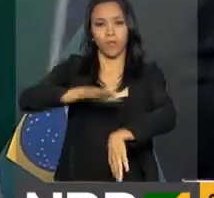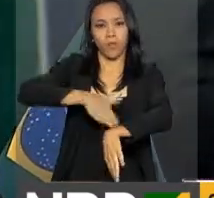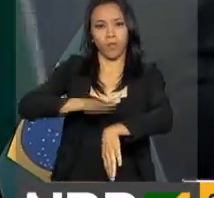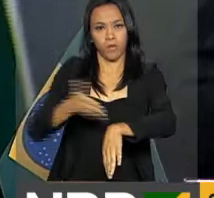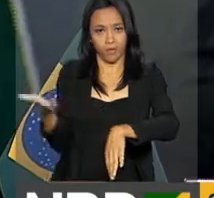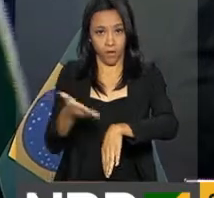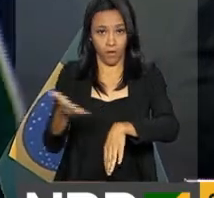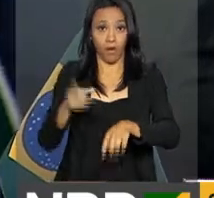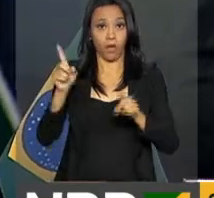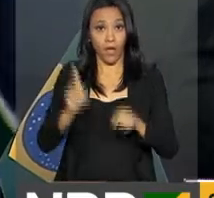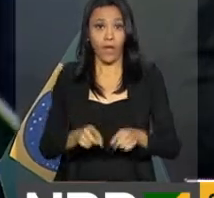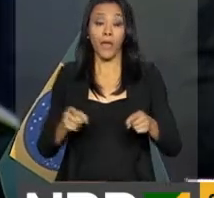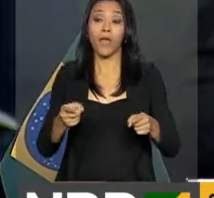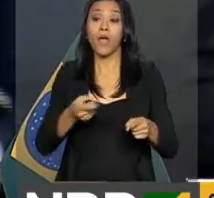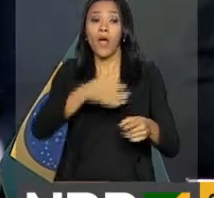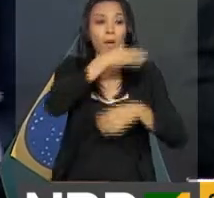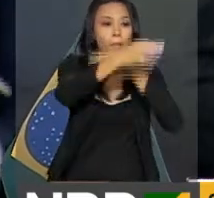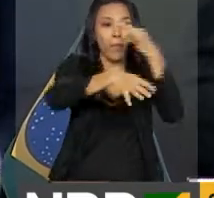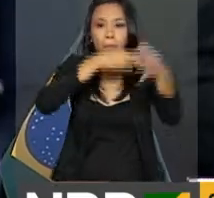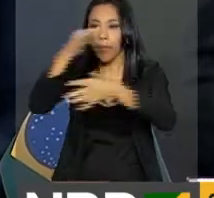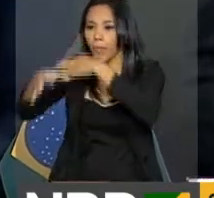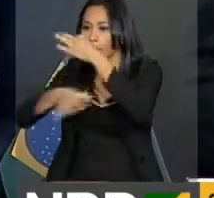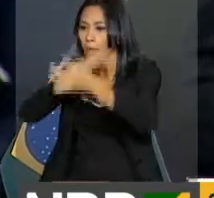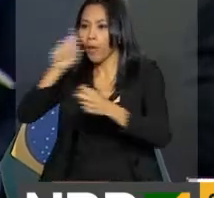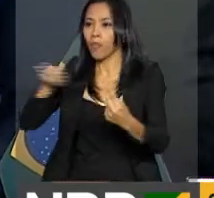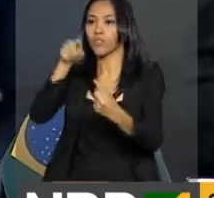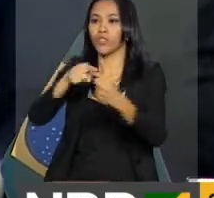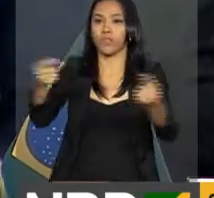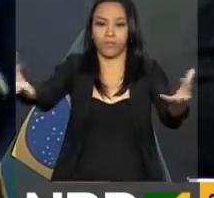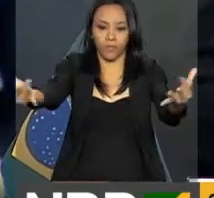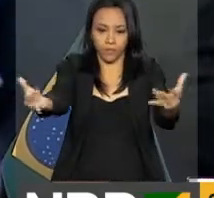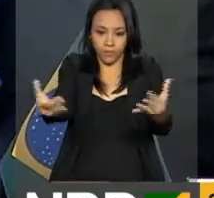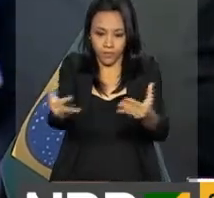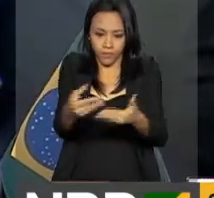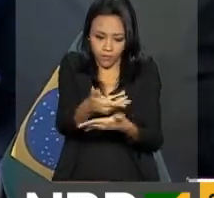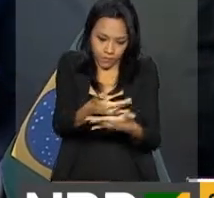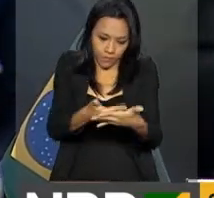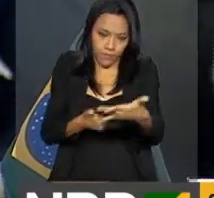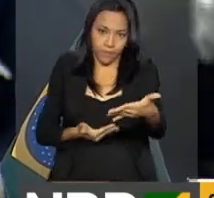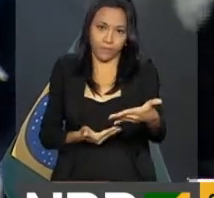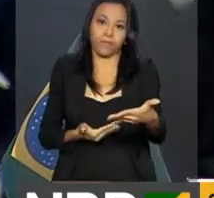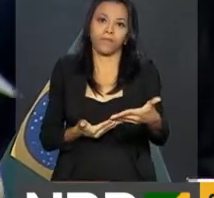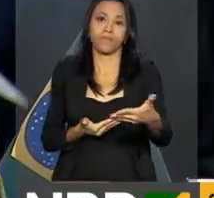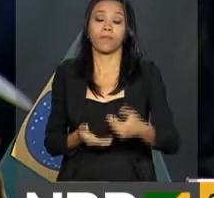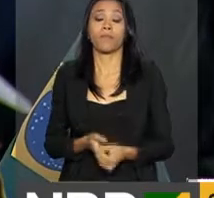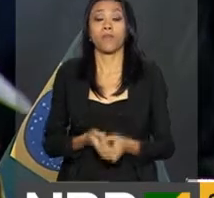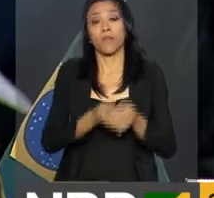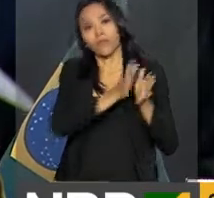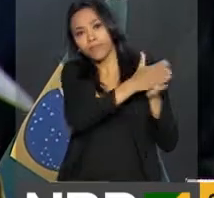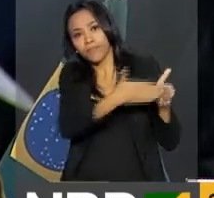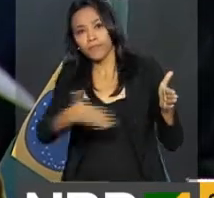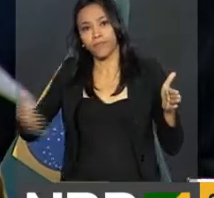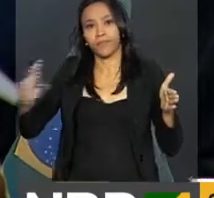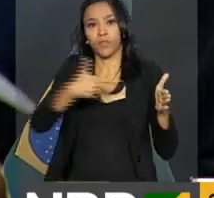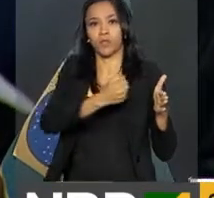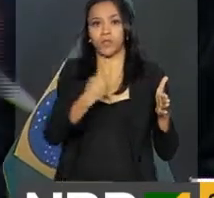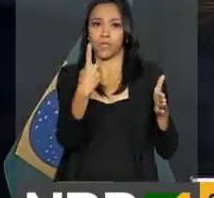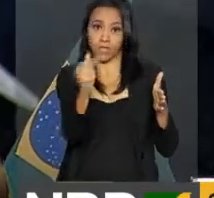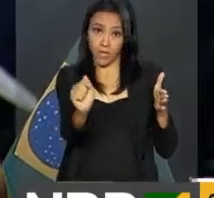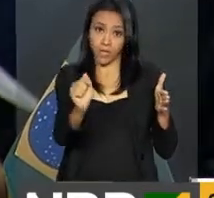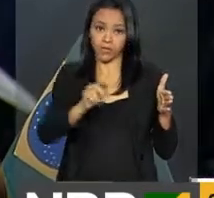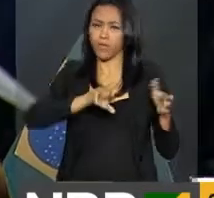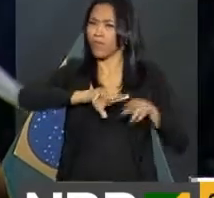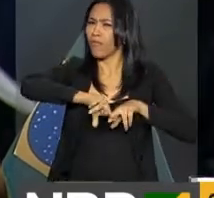convergência de propósitos. Ao longo de 2017, foram várias as